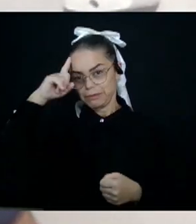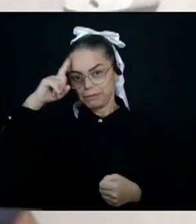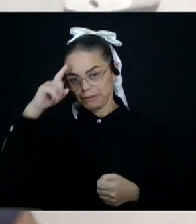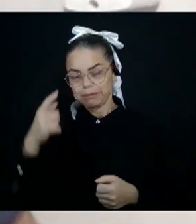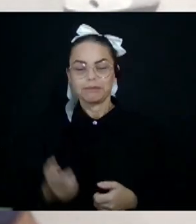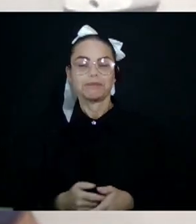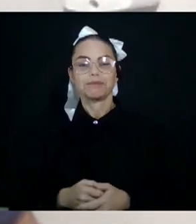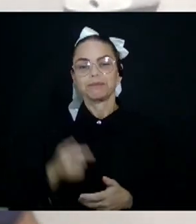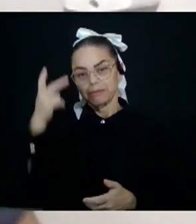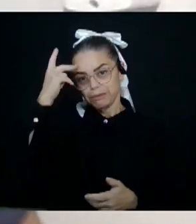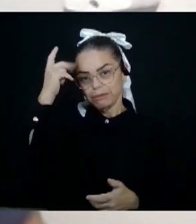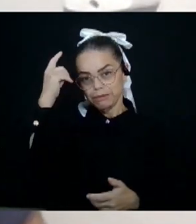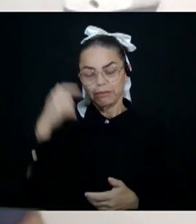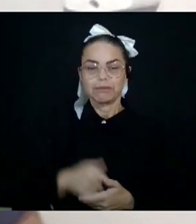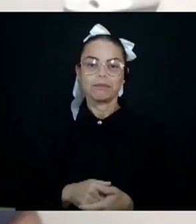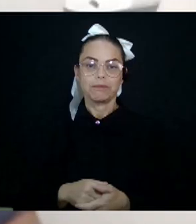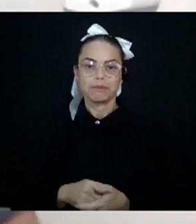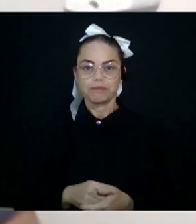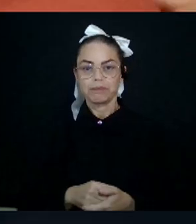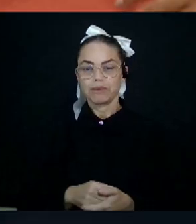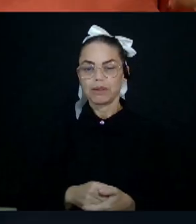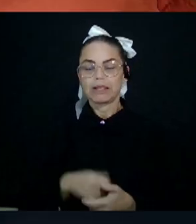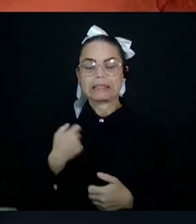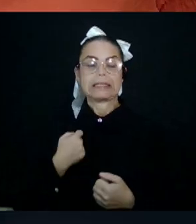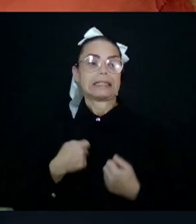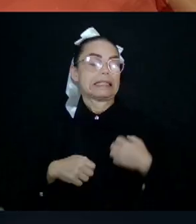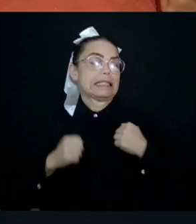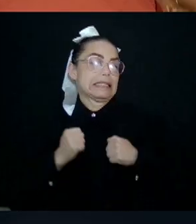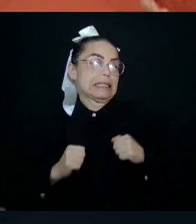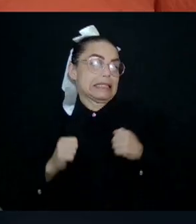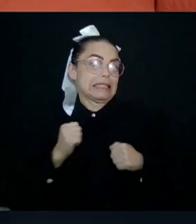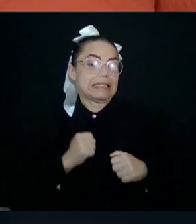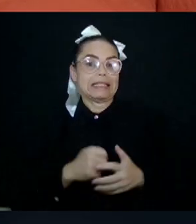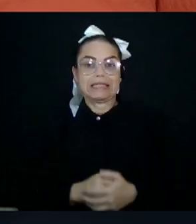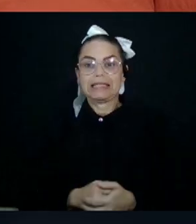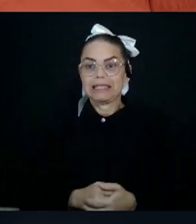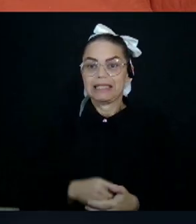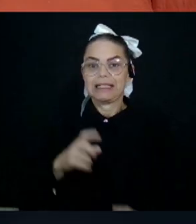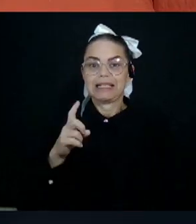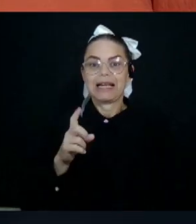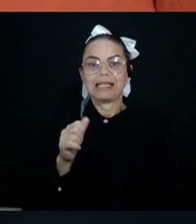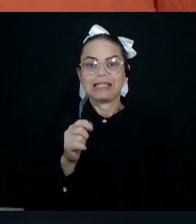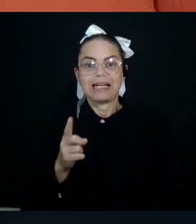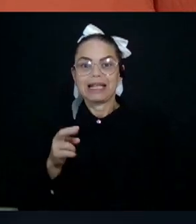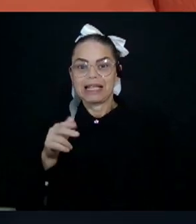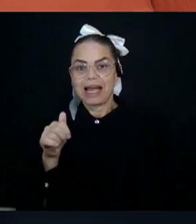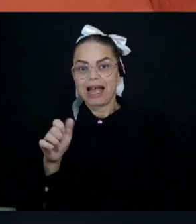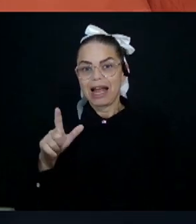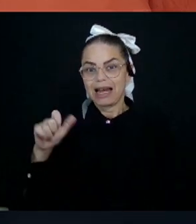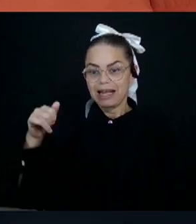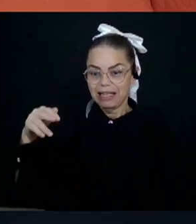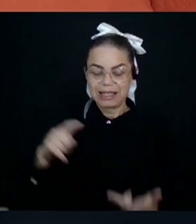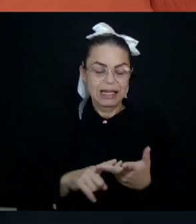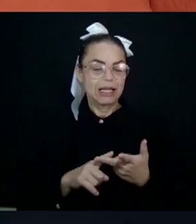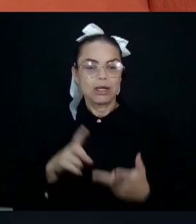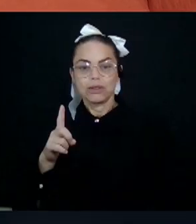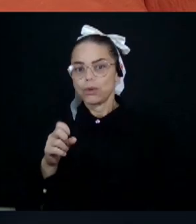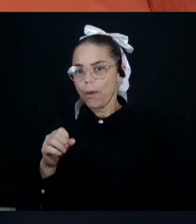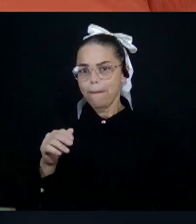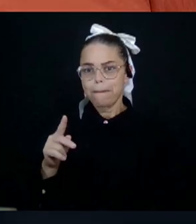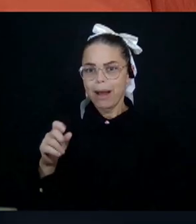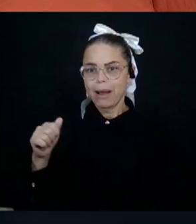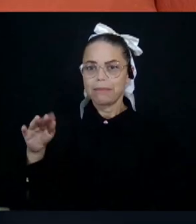Perfeito. É uma descarga de adrenalina misturada com dopamina, porque imagina, né, fazer uma cobertura em